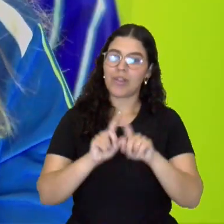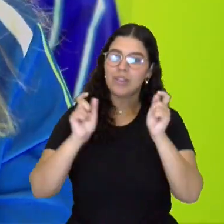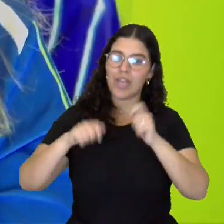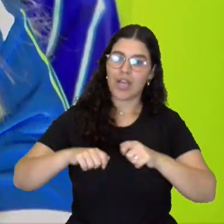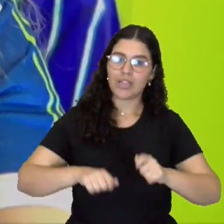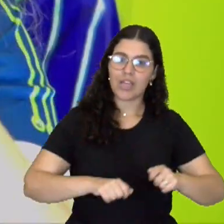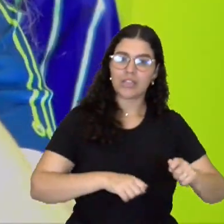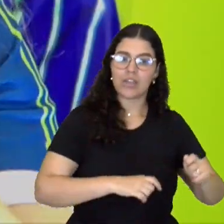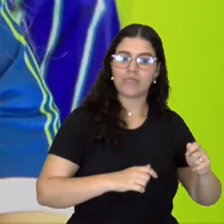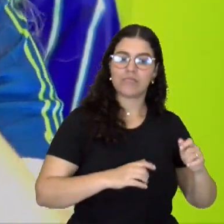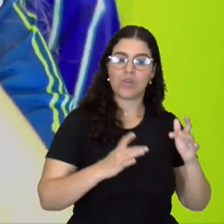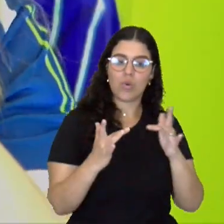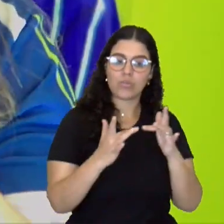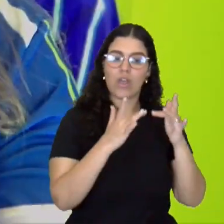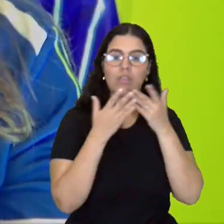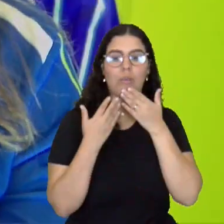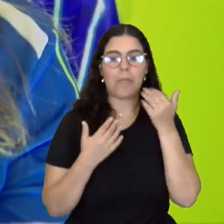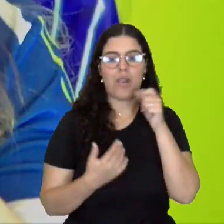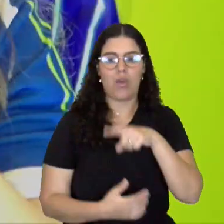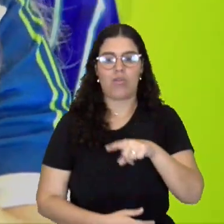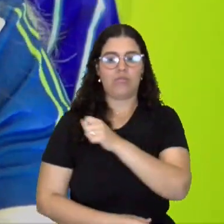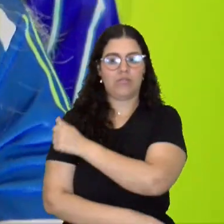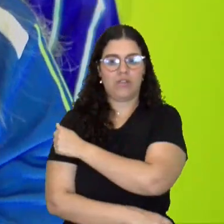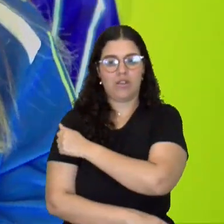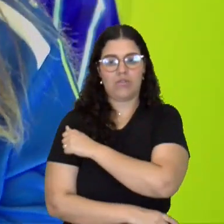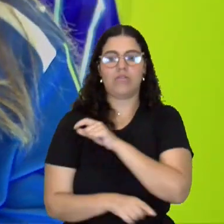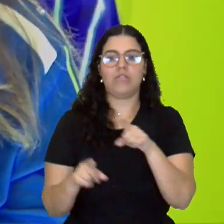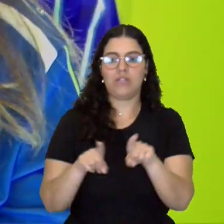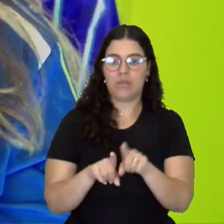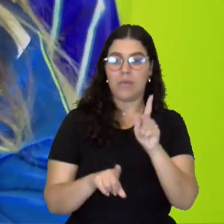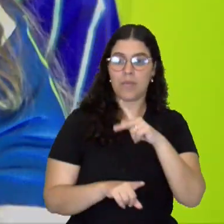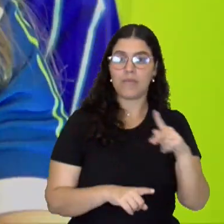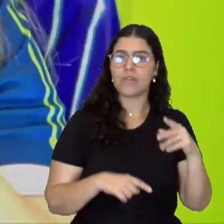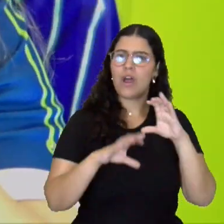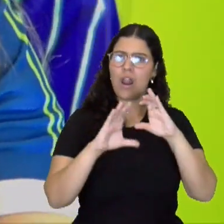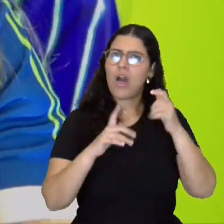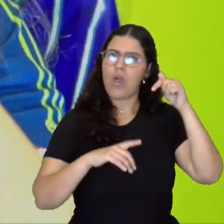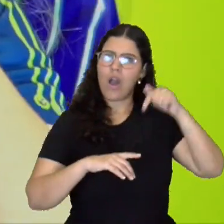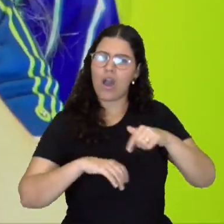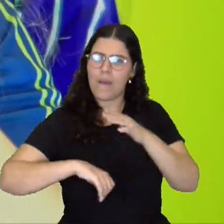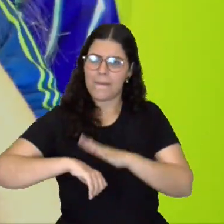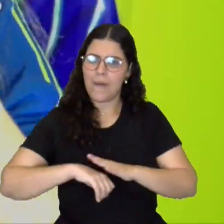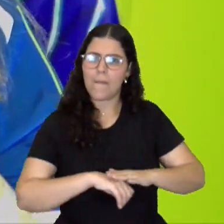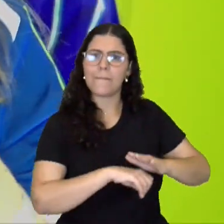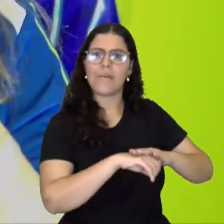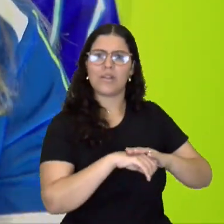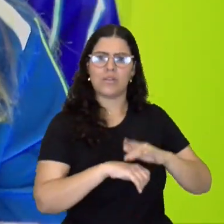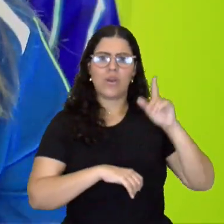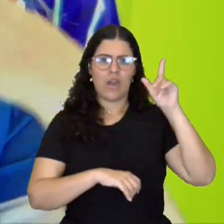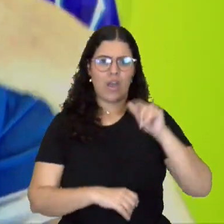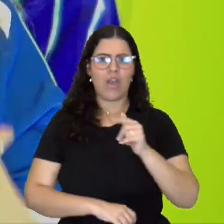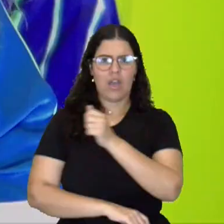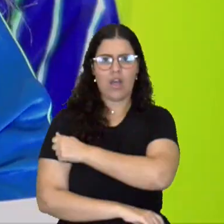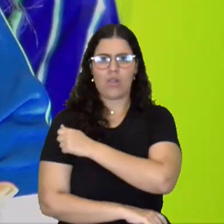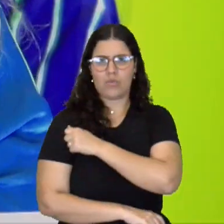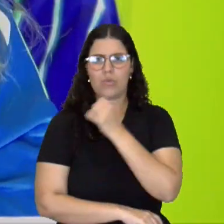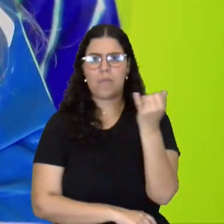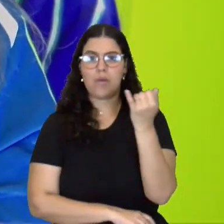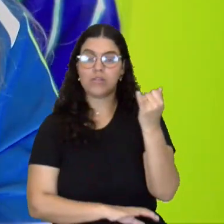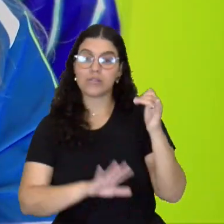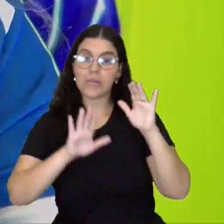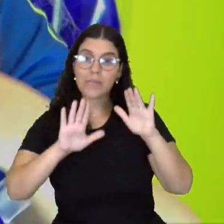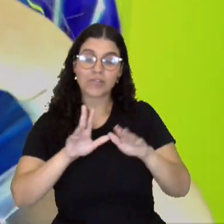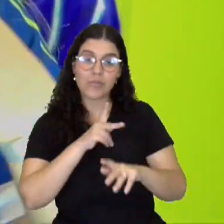nossos professores. Que a gente faz isso para os estudantes, mas também para os professores, que são a massa mais importante que a gente tem na nossa rede